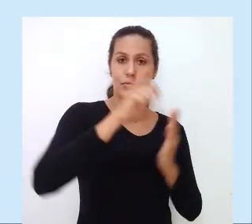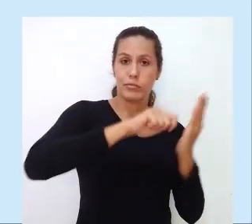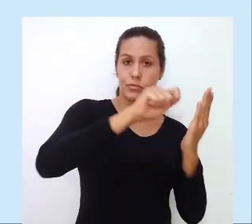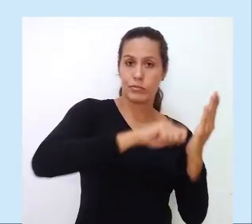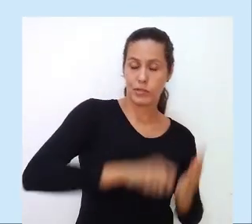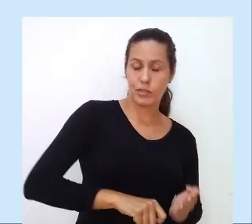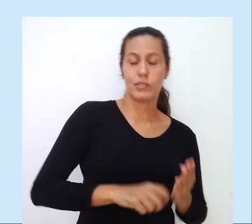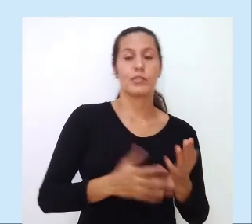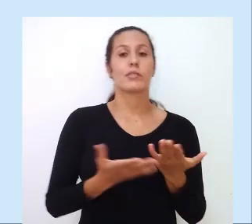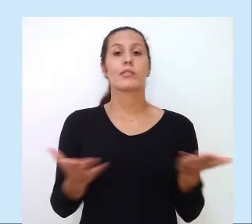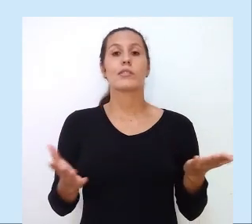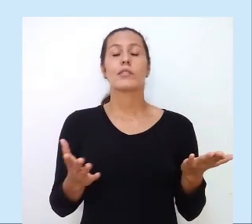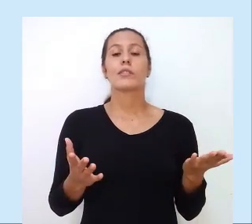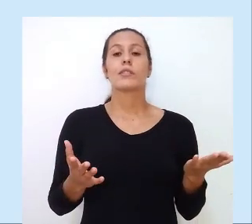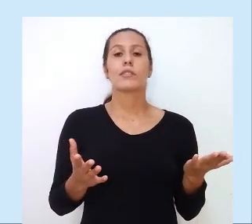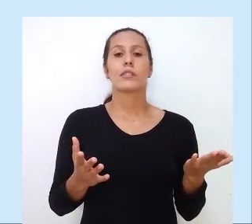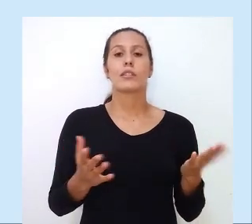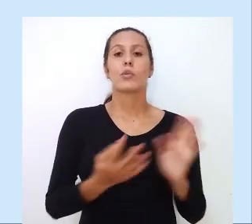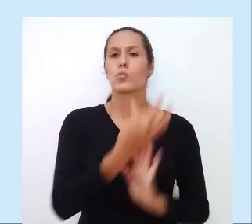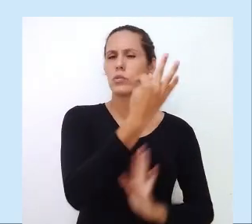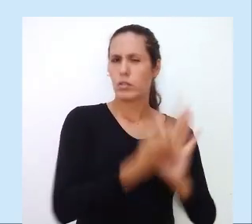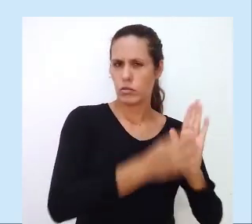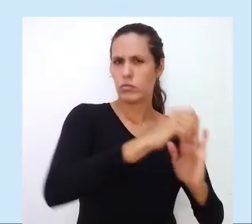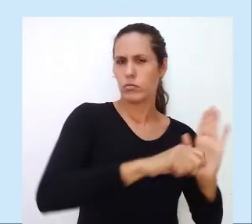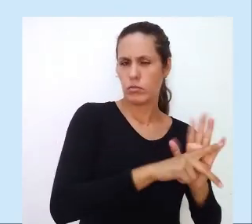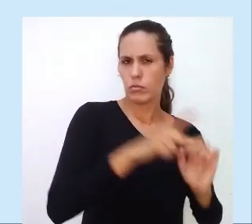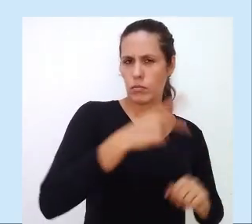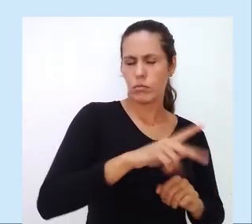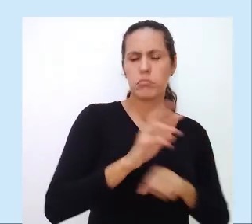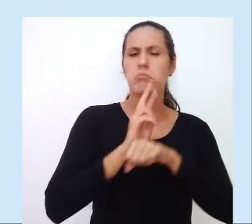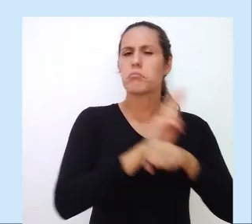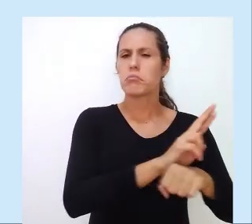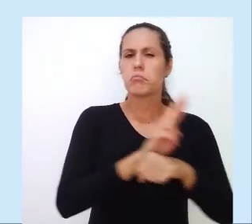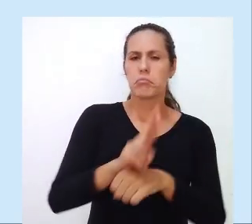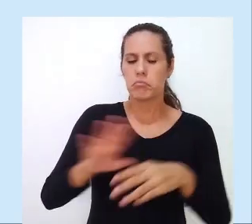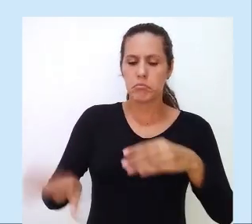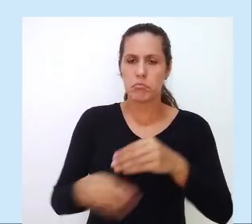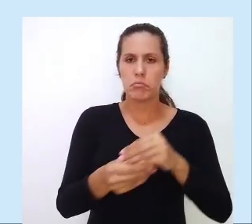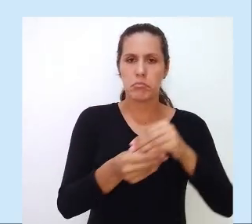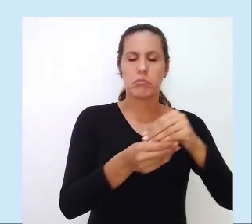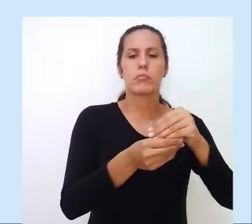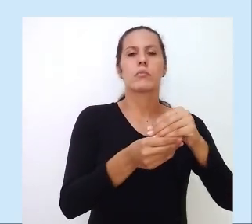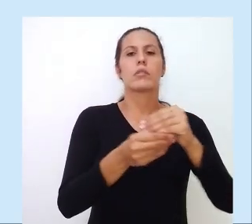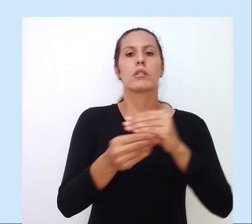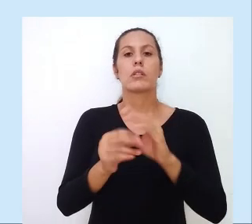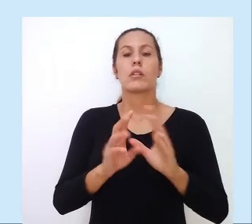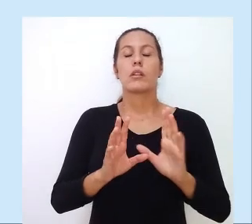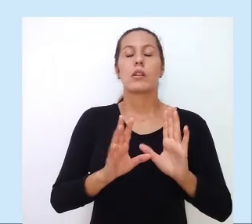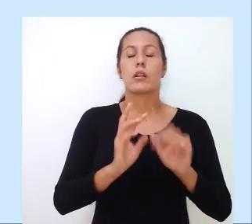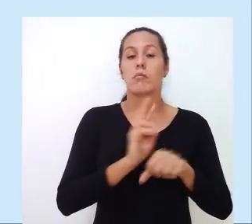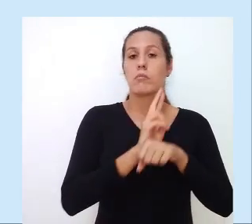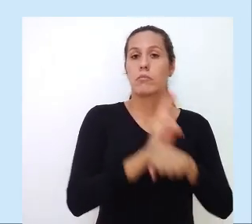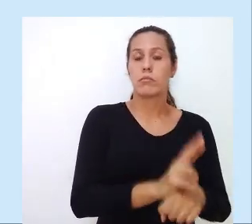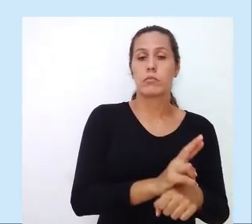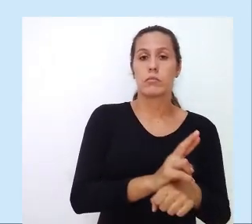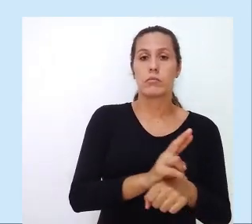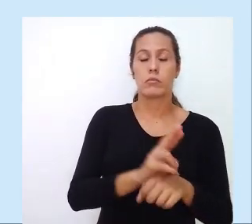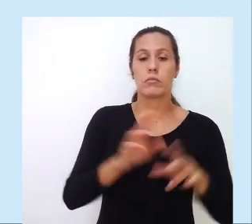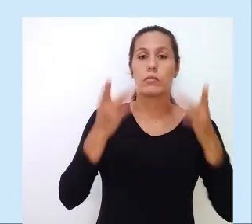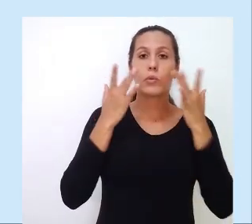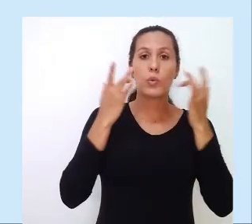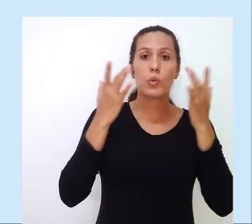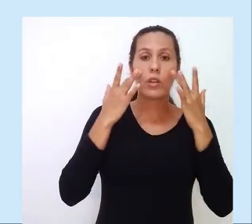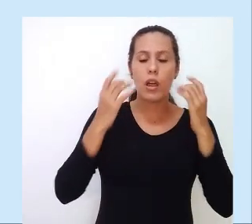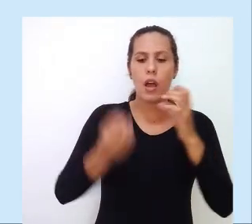construções destinadas especificamente às representações teatrais, que são os teatros gregos que eram